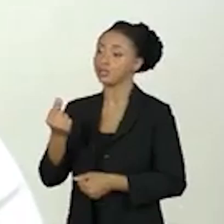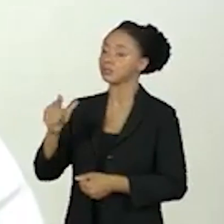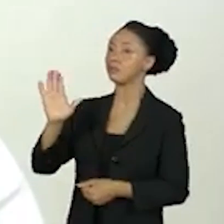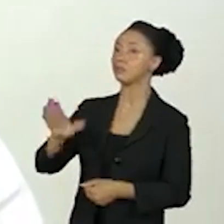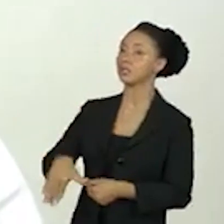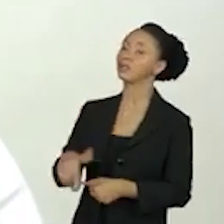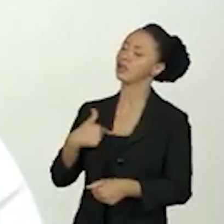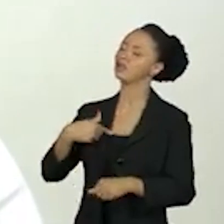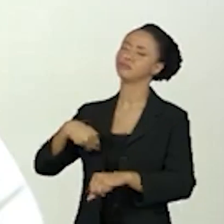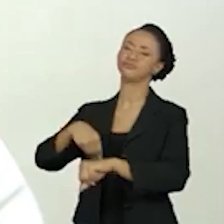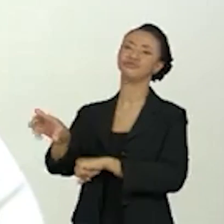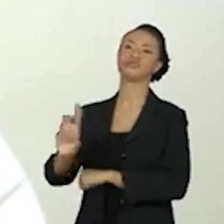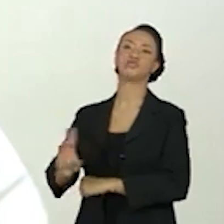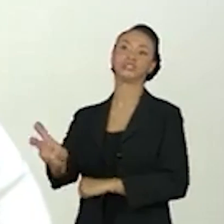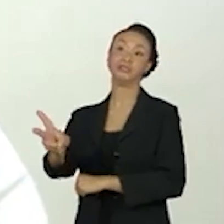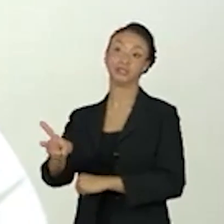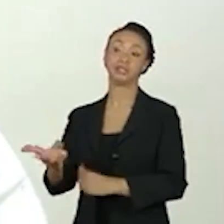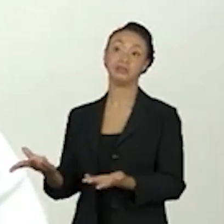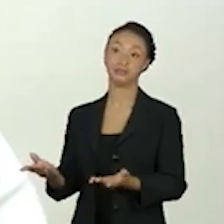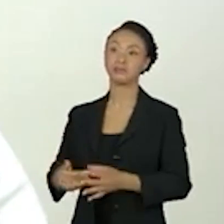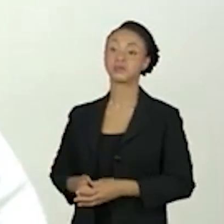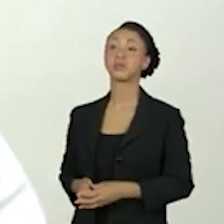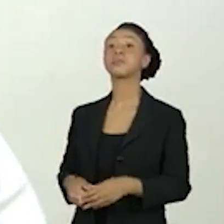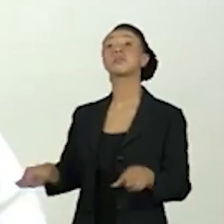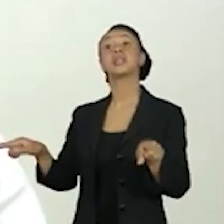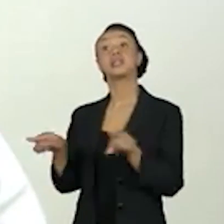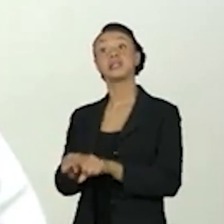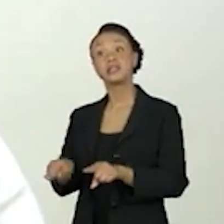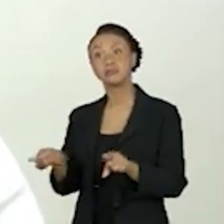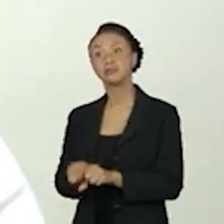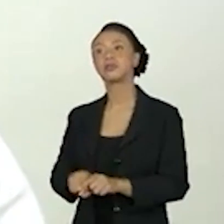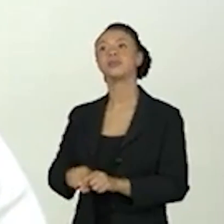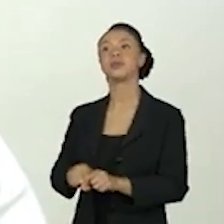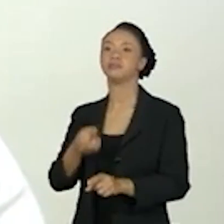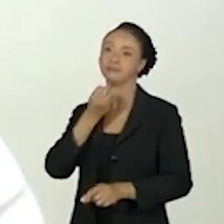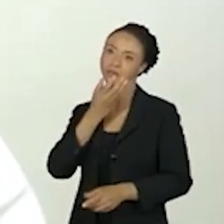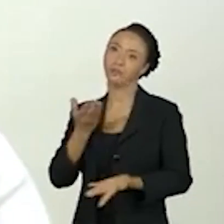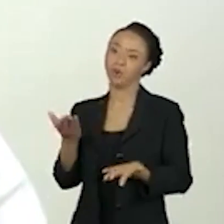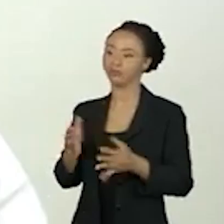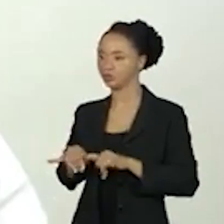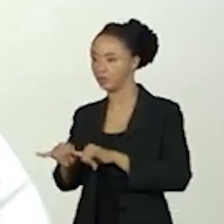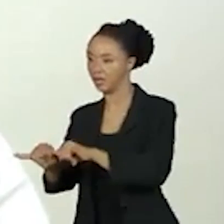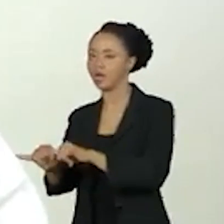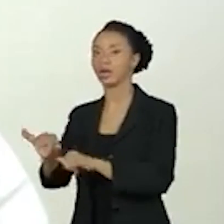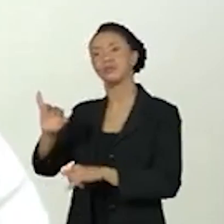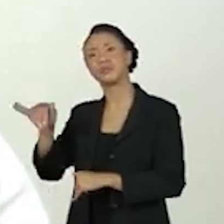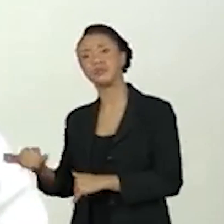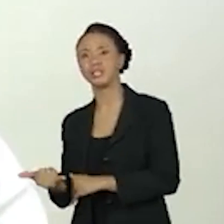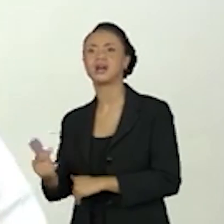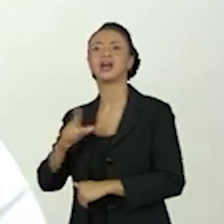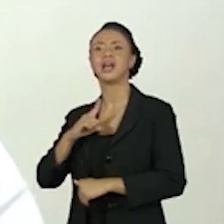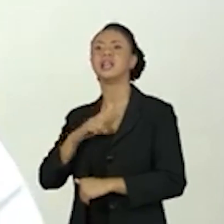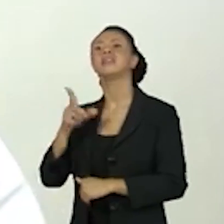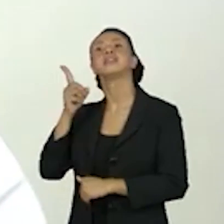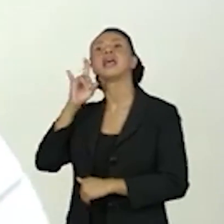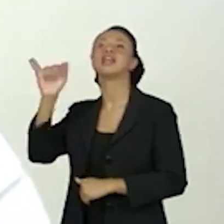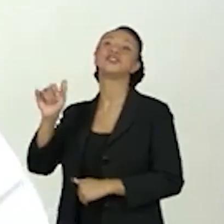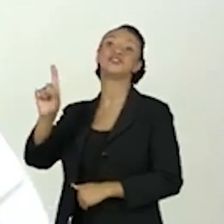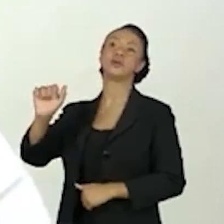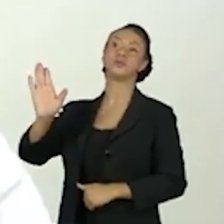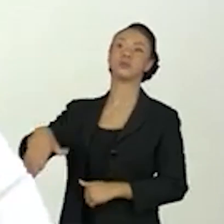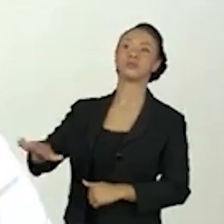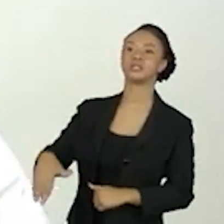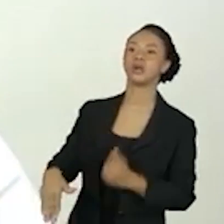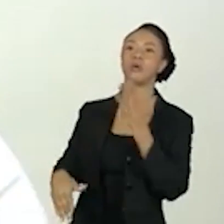dou essa dica também, essa orientação, e aproveitar também, os supermercados, eles costumam fazer dias de promoções